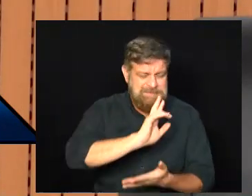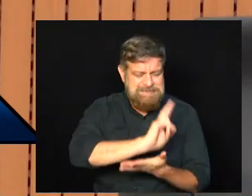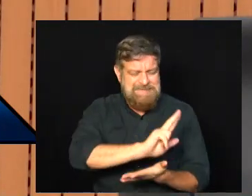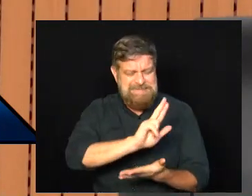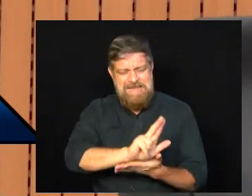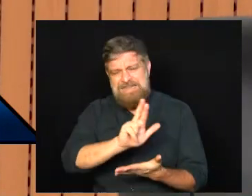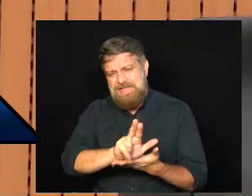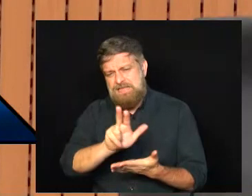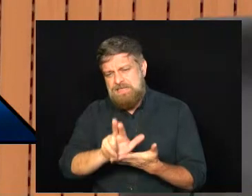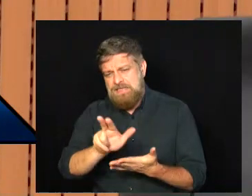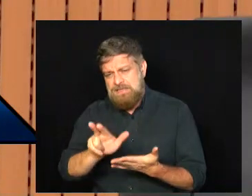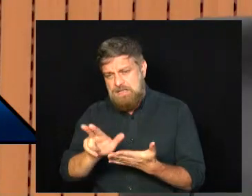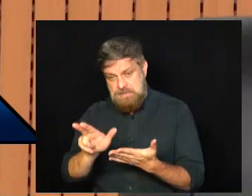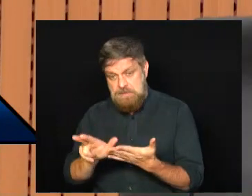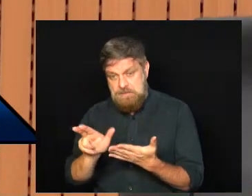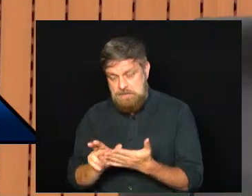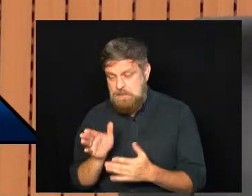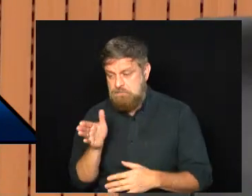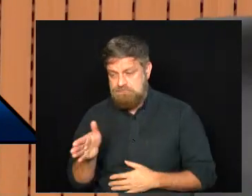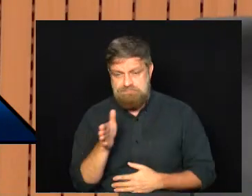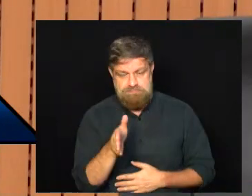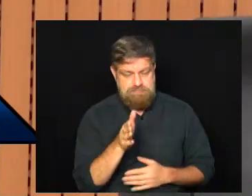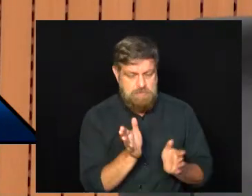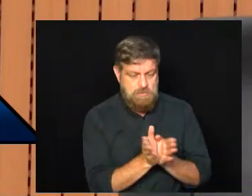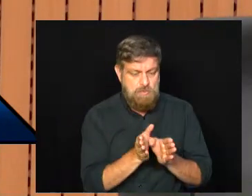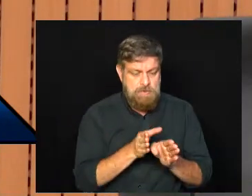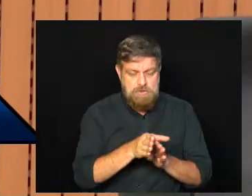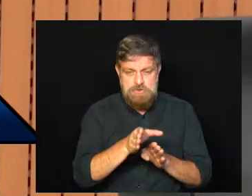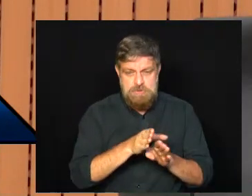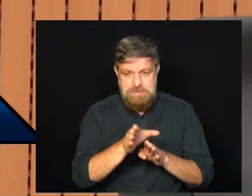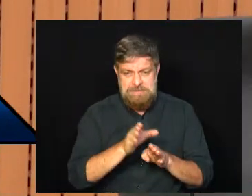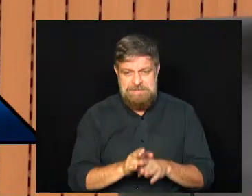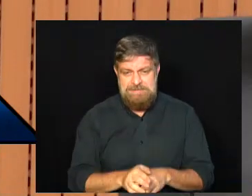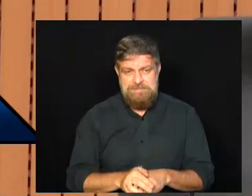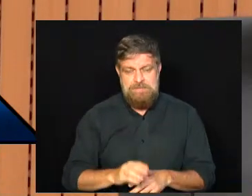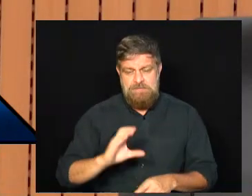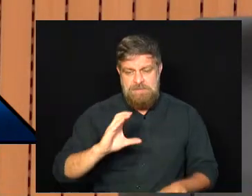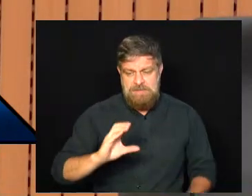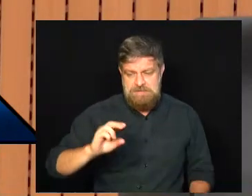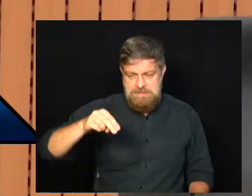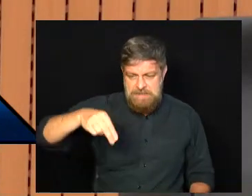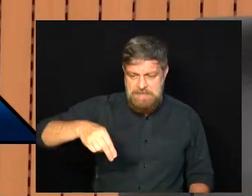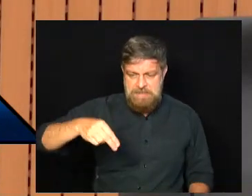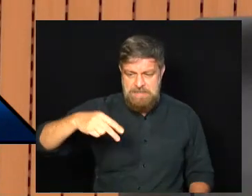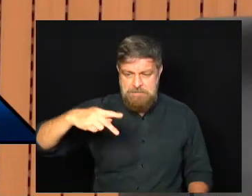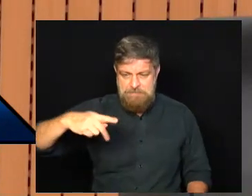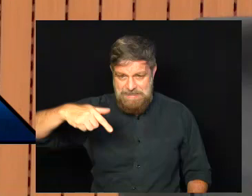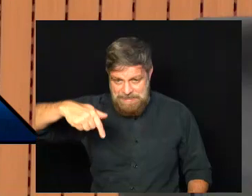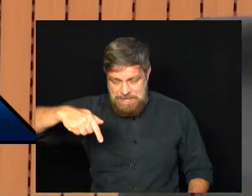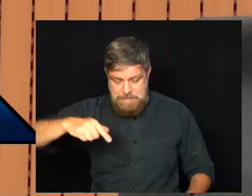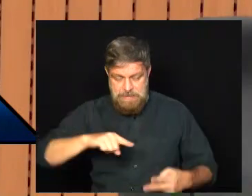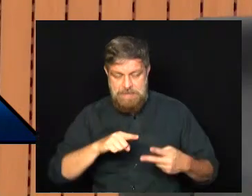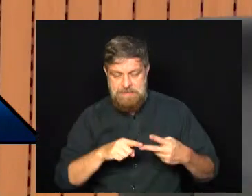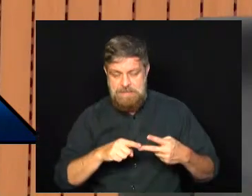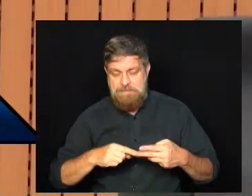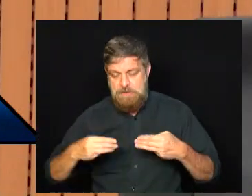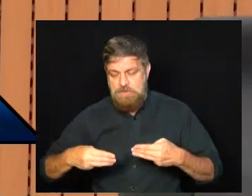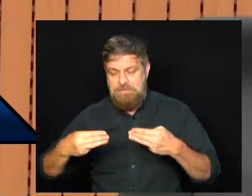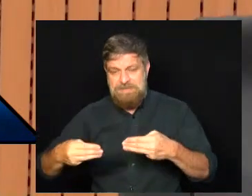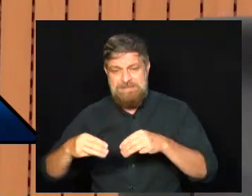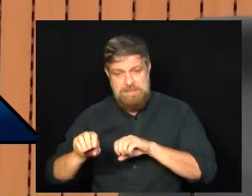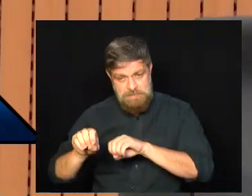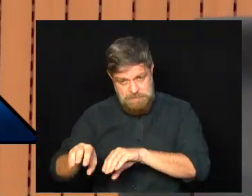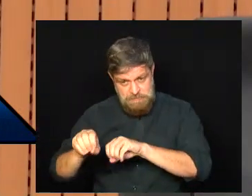do ICOFONLAN, consultora do CNPq e do MEC. É membro da Academia Campinense de Letras,